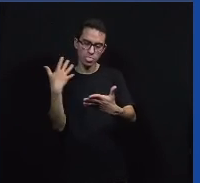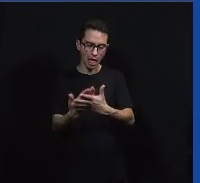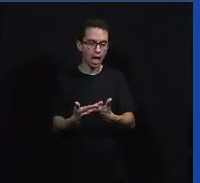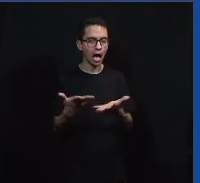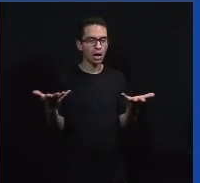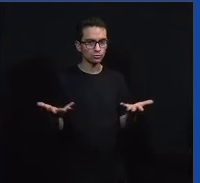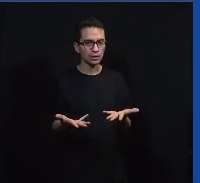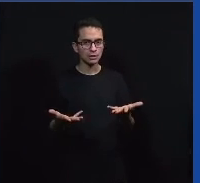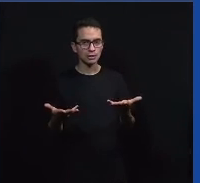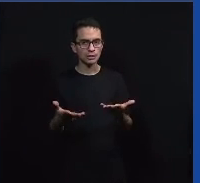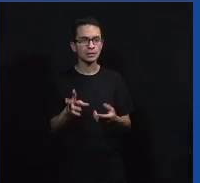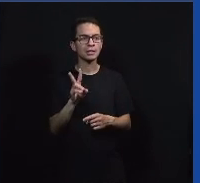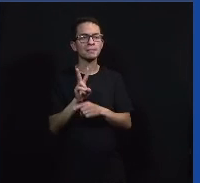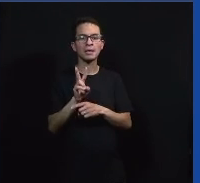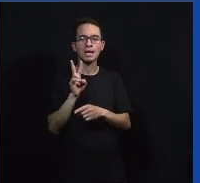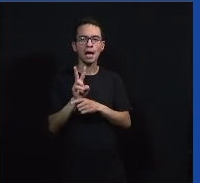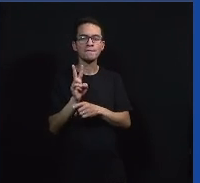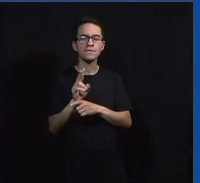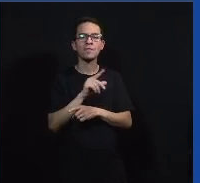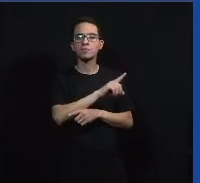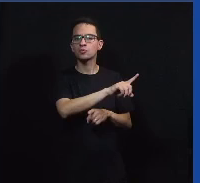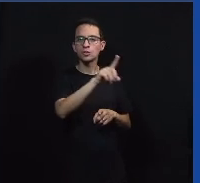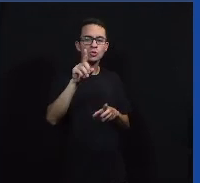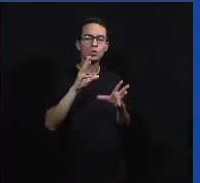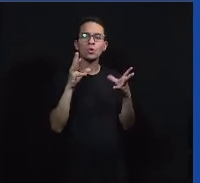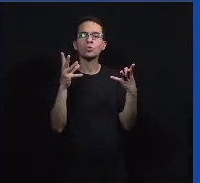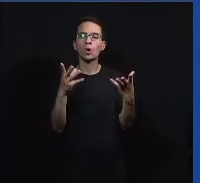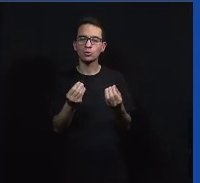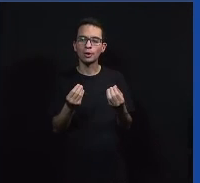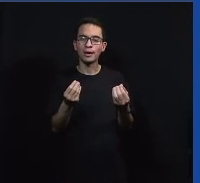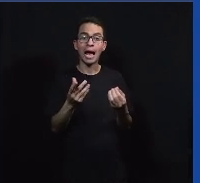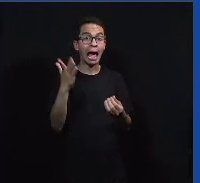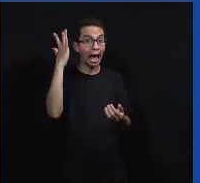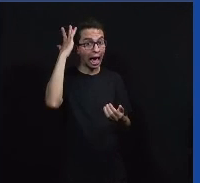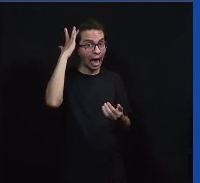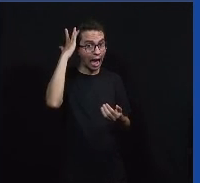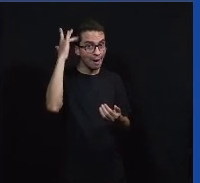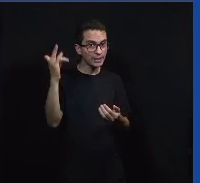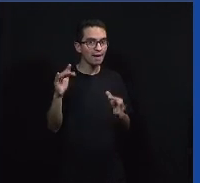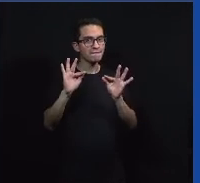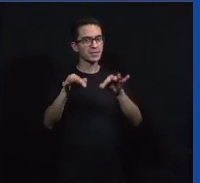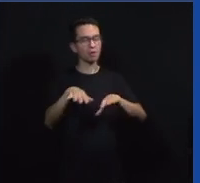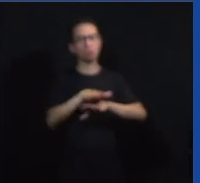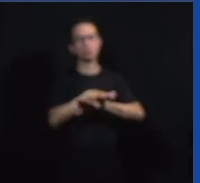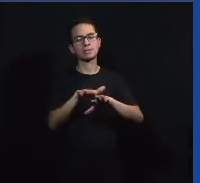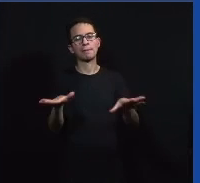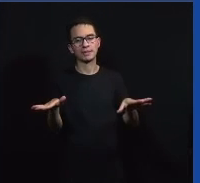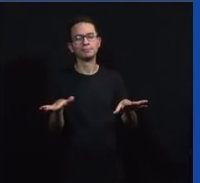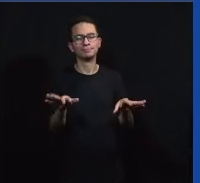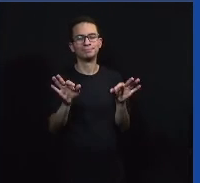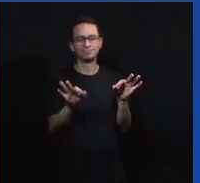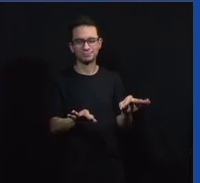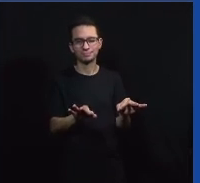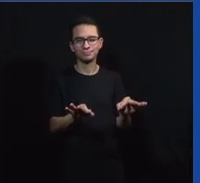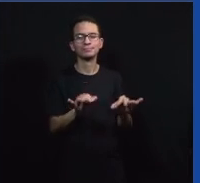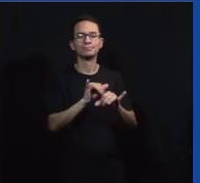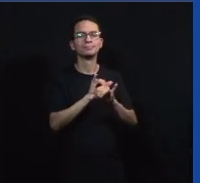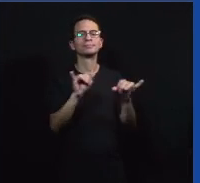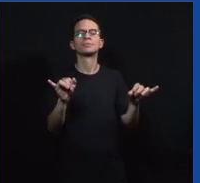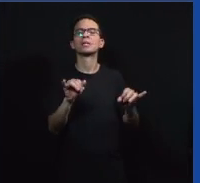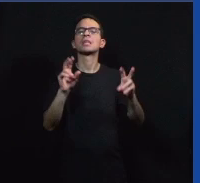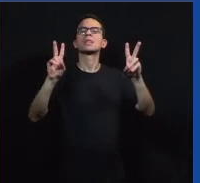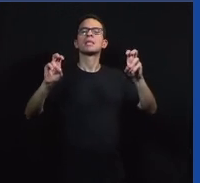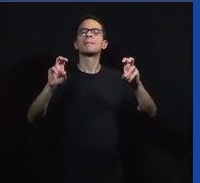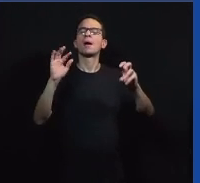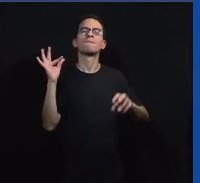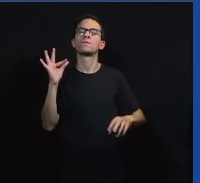vocês, né, todas vocês, para amanhã ver o último dia do evento. Amanhã o tema é